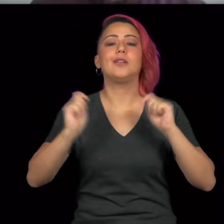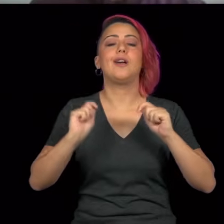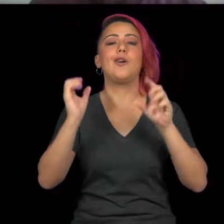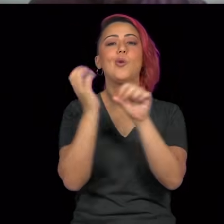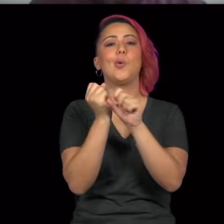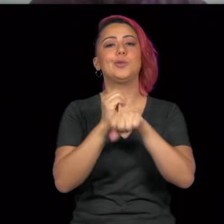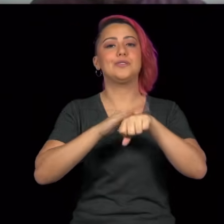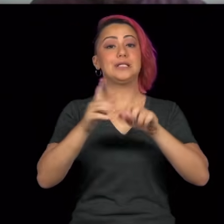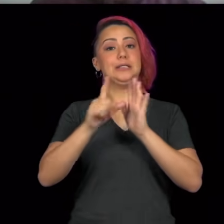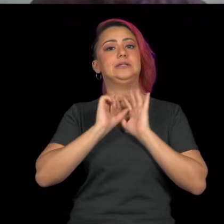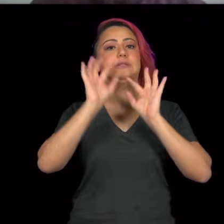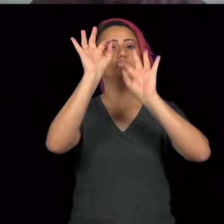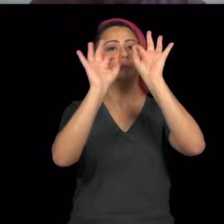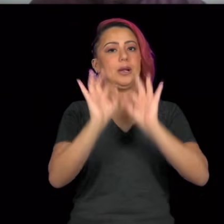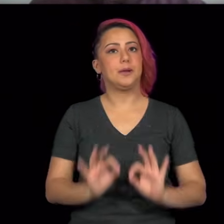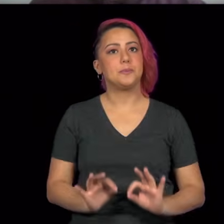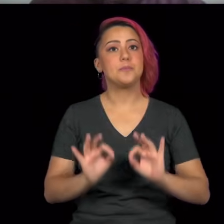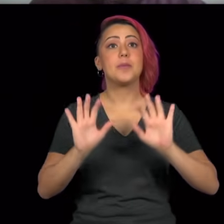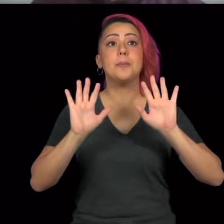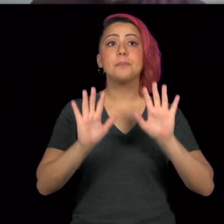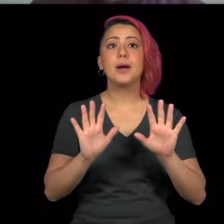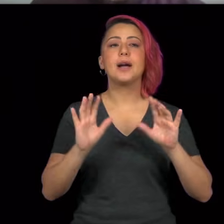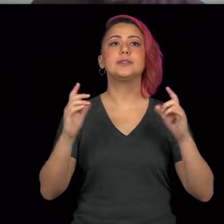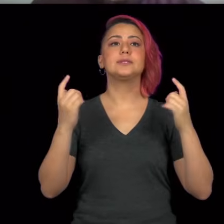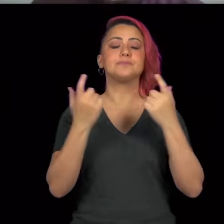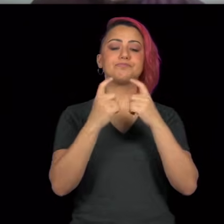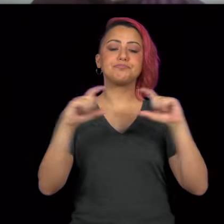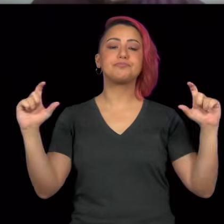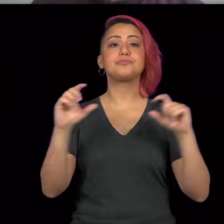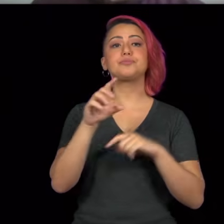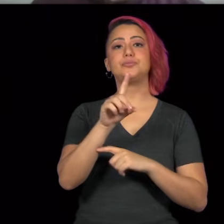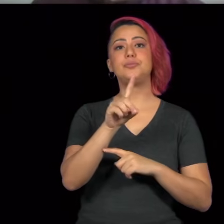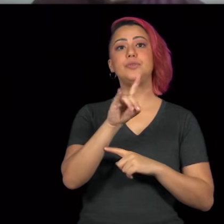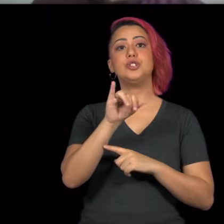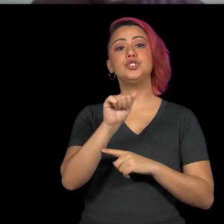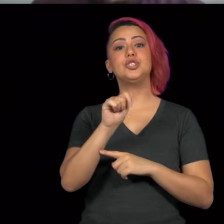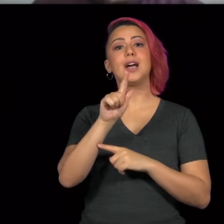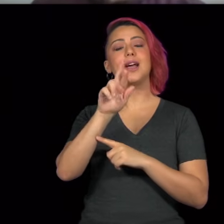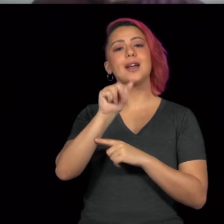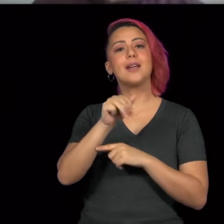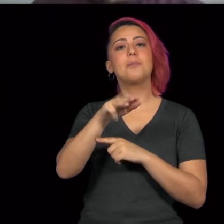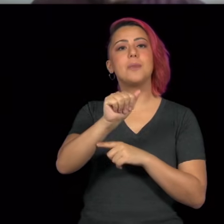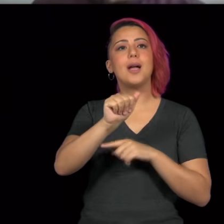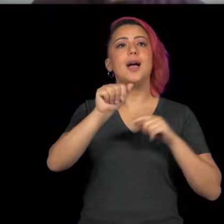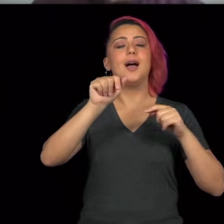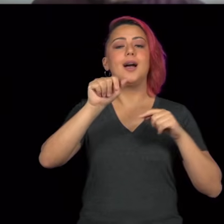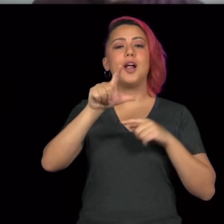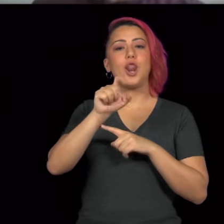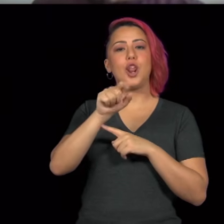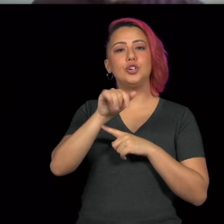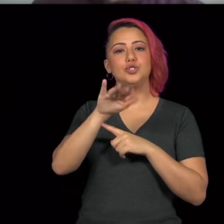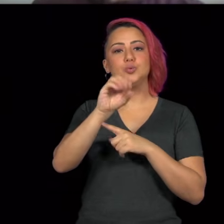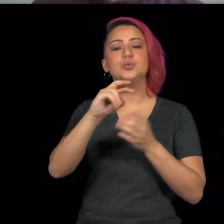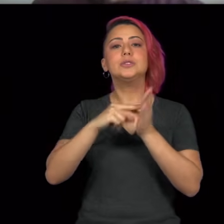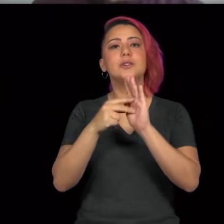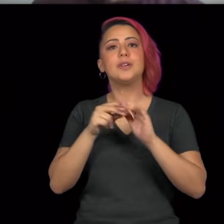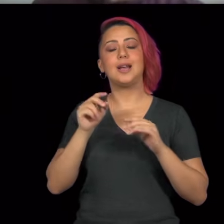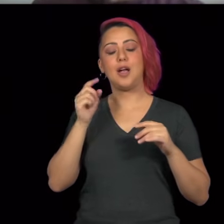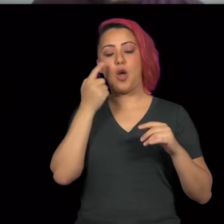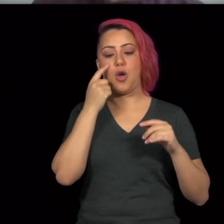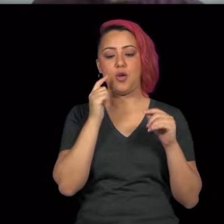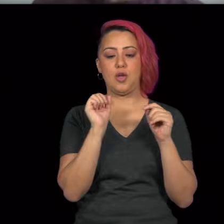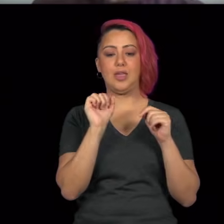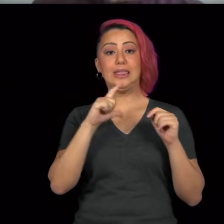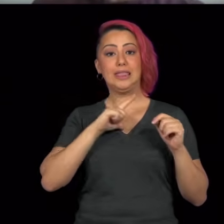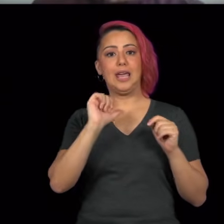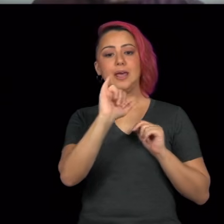Né? O diagrama lógico ele já é uma representação gráfica de um circuito. Cada tipo de porta vai ter seu próprio